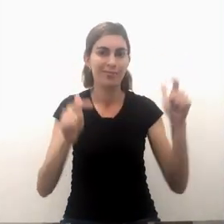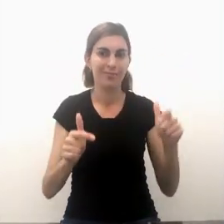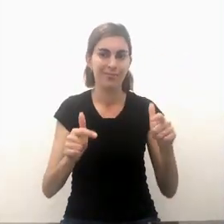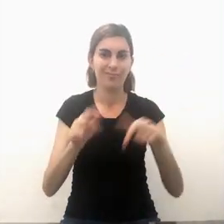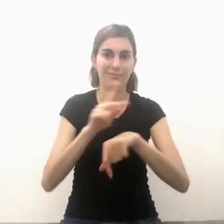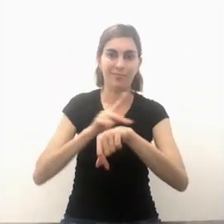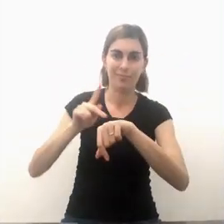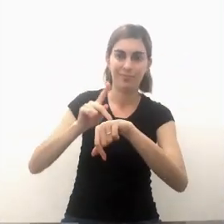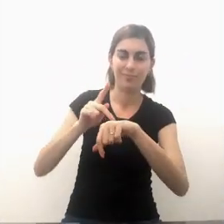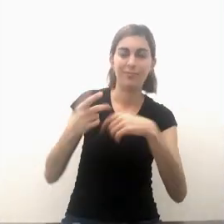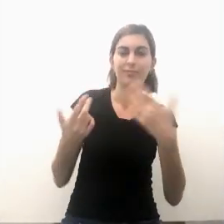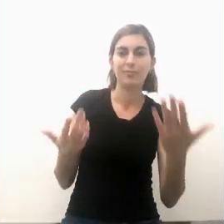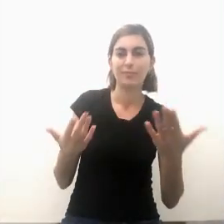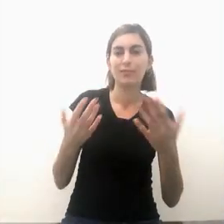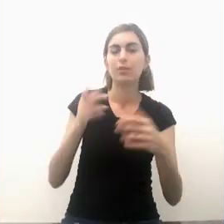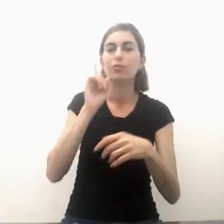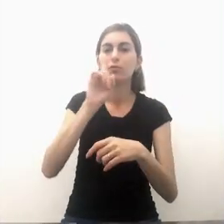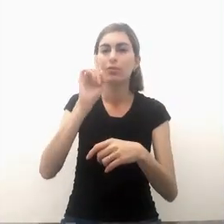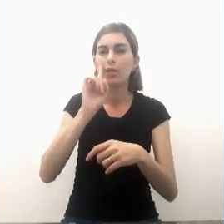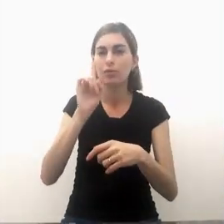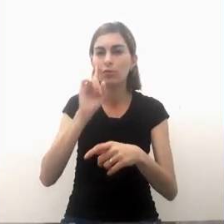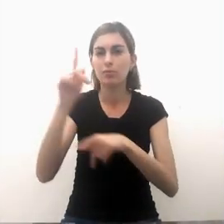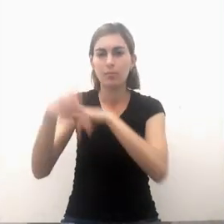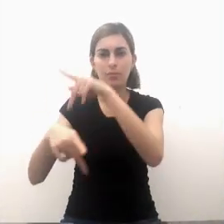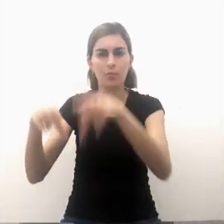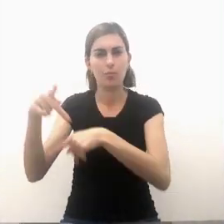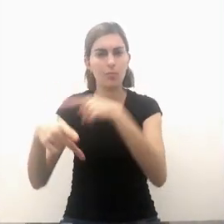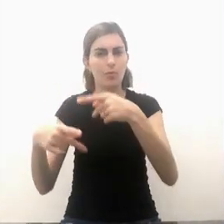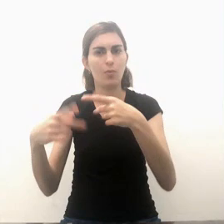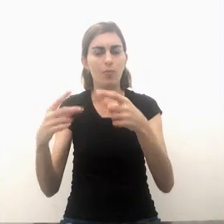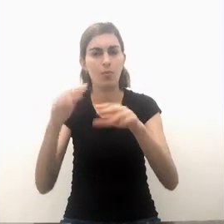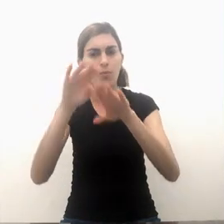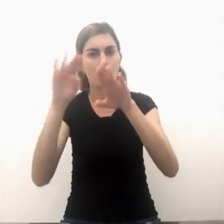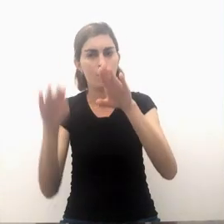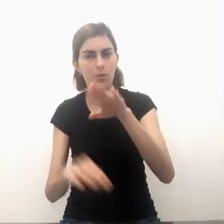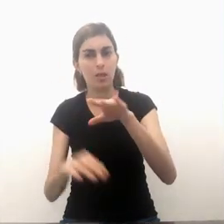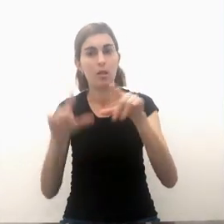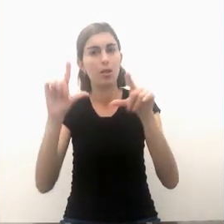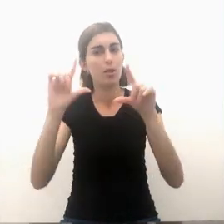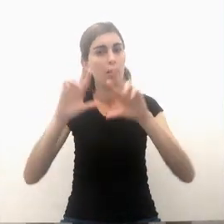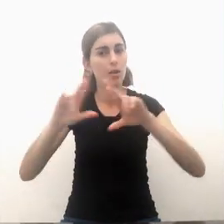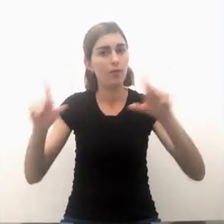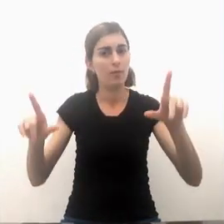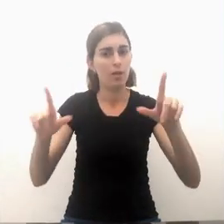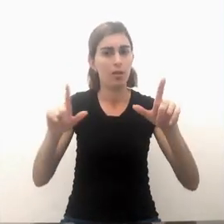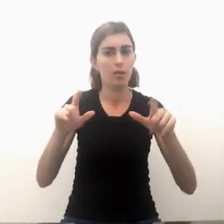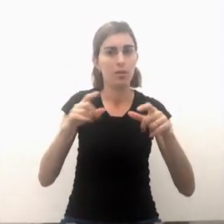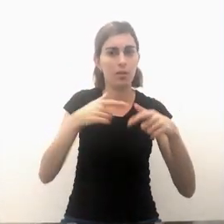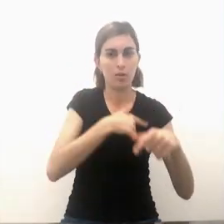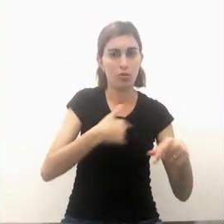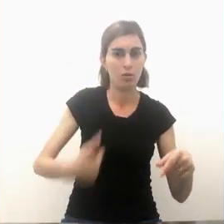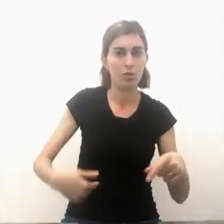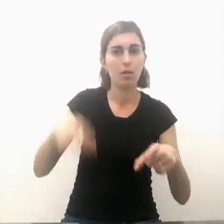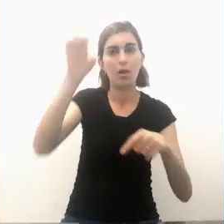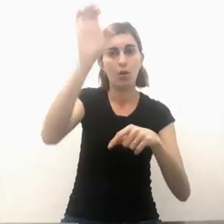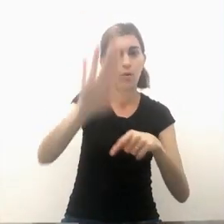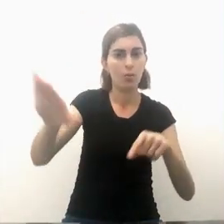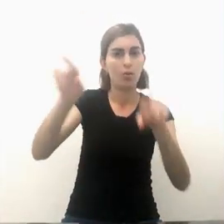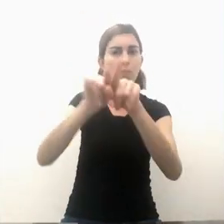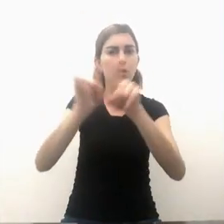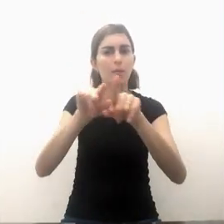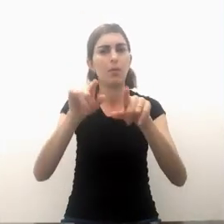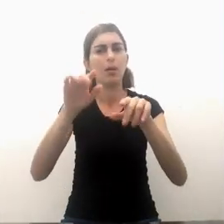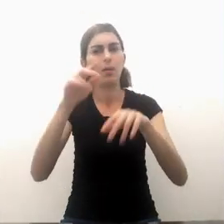ambientes externos, tá? Então, os Estados Unidos, que tem uma população muito inferior à da China, tá? A Europa também, que tem uma